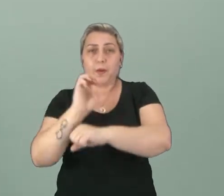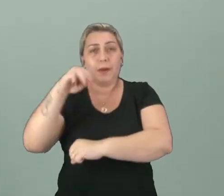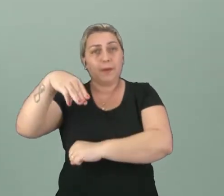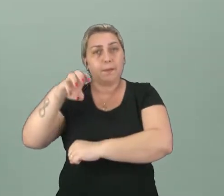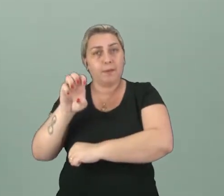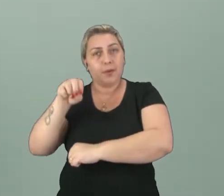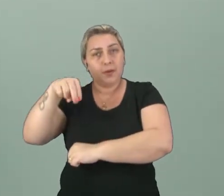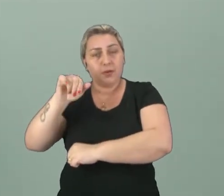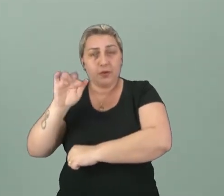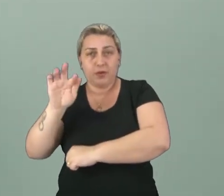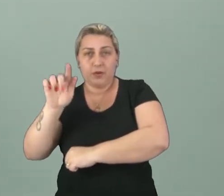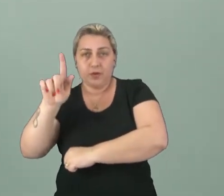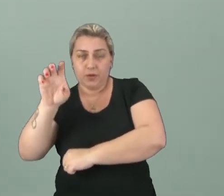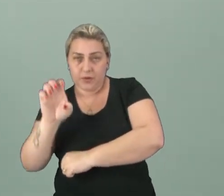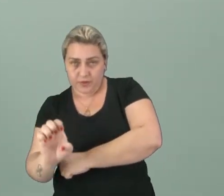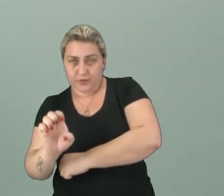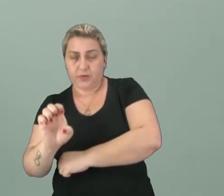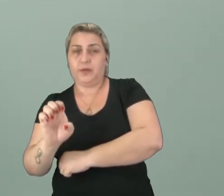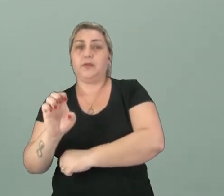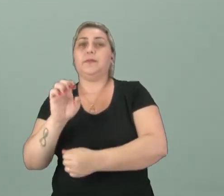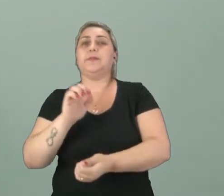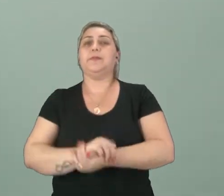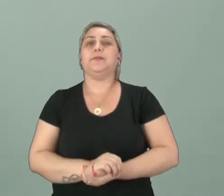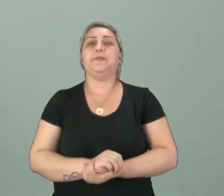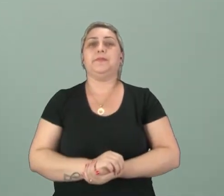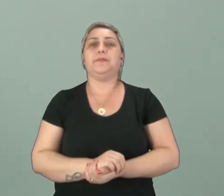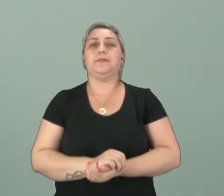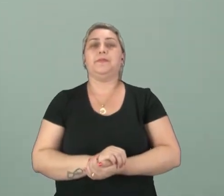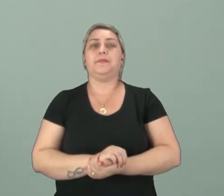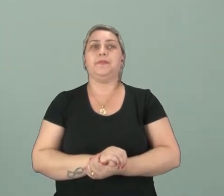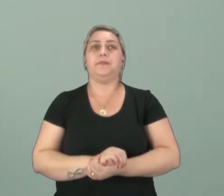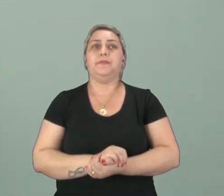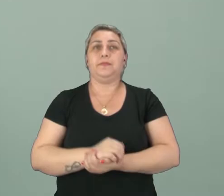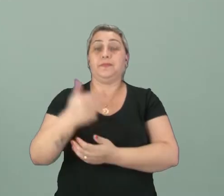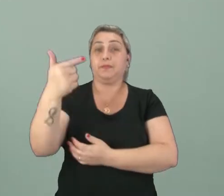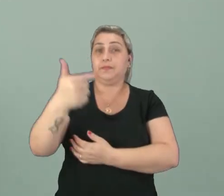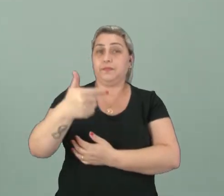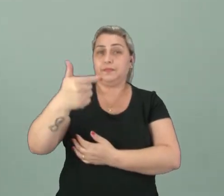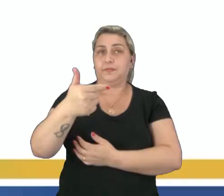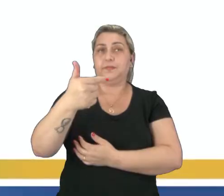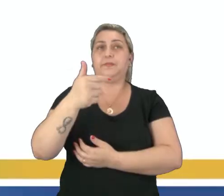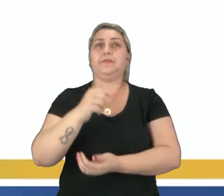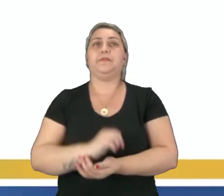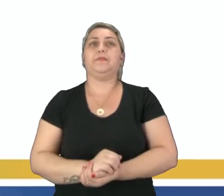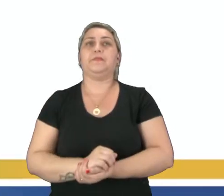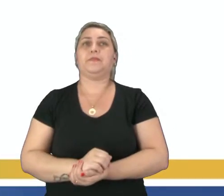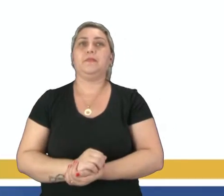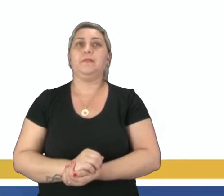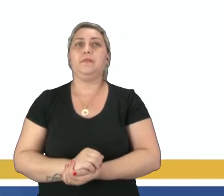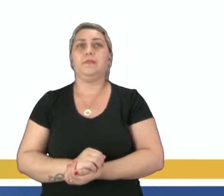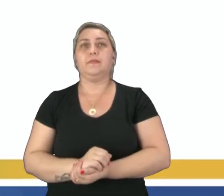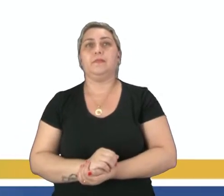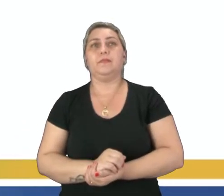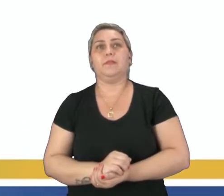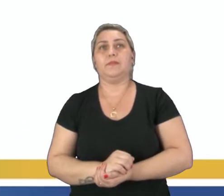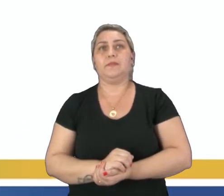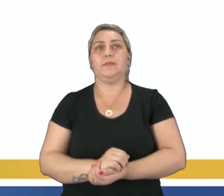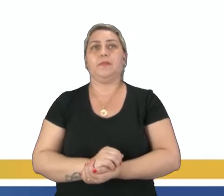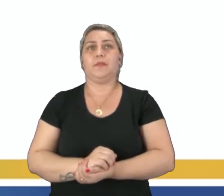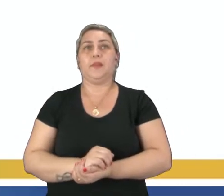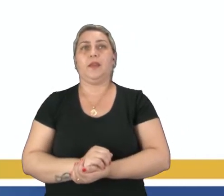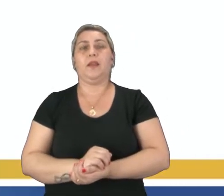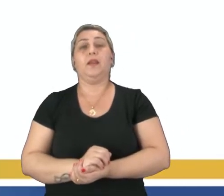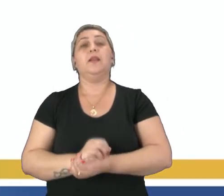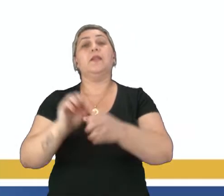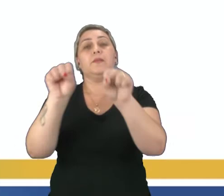que possam desempenhar suas funções. E aí, na questão 2, nós temos o seguinte: